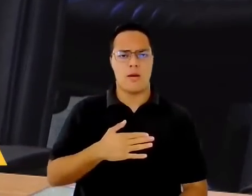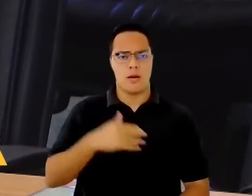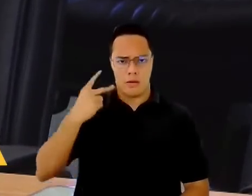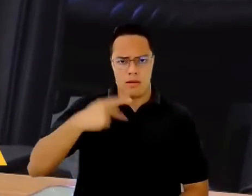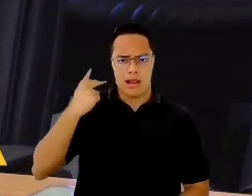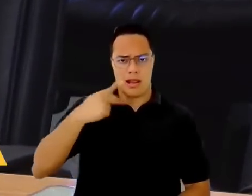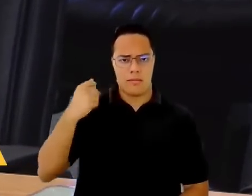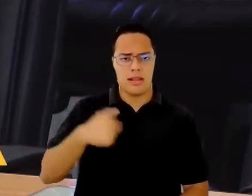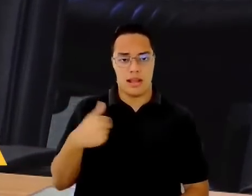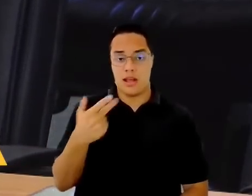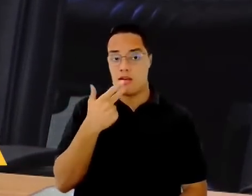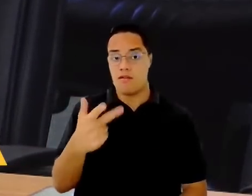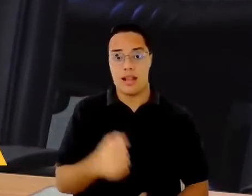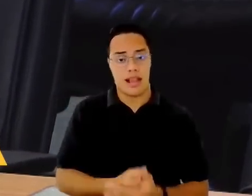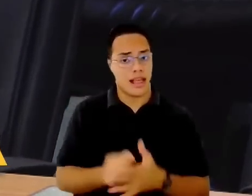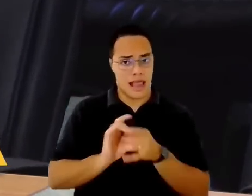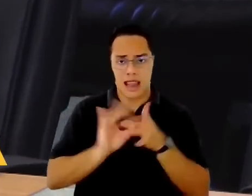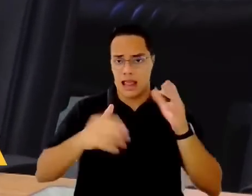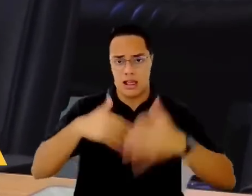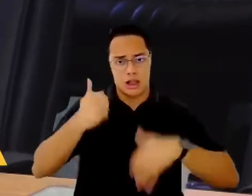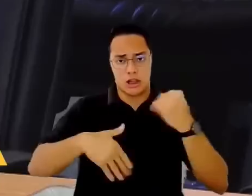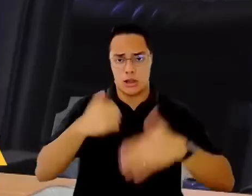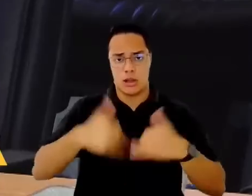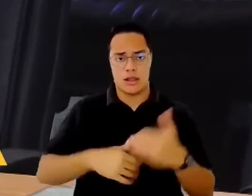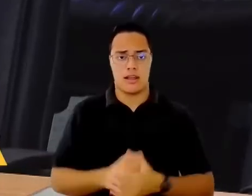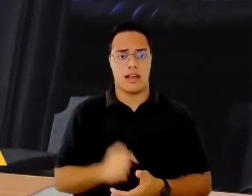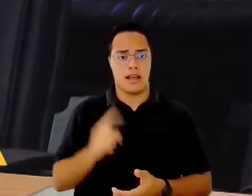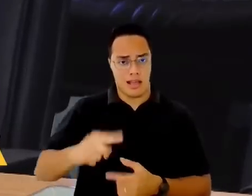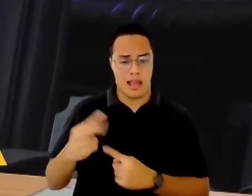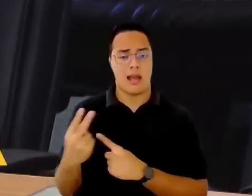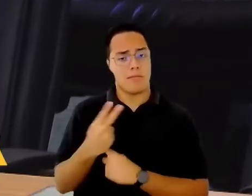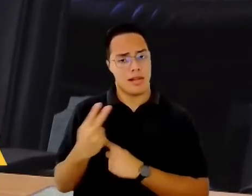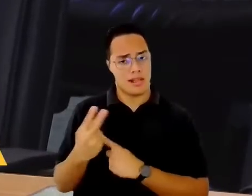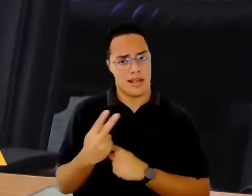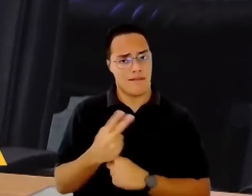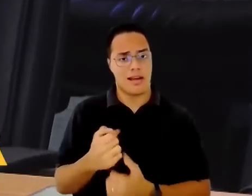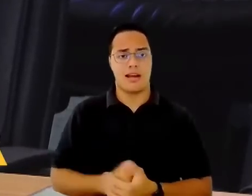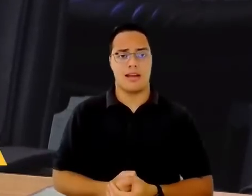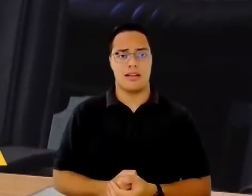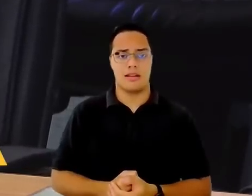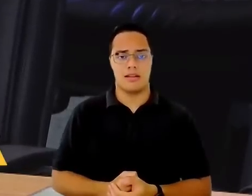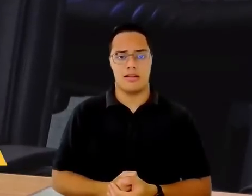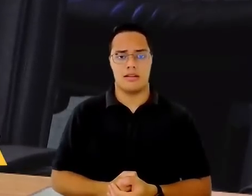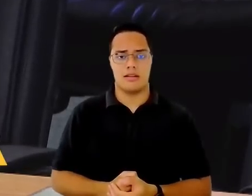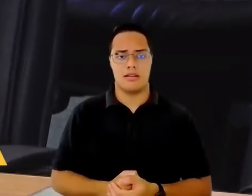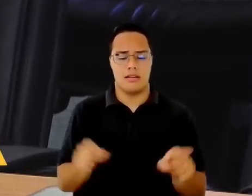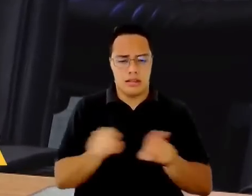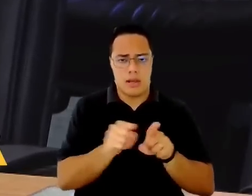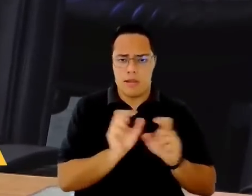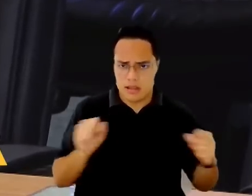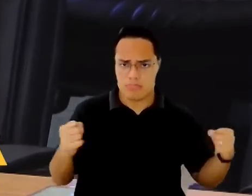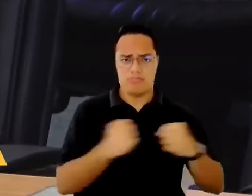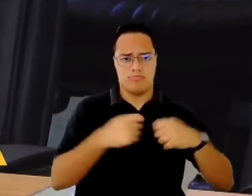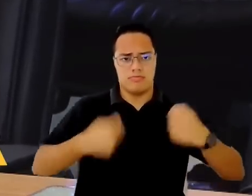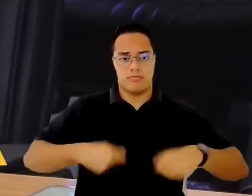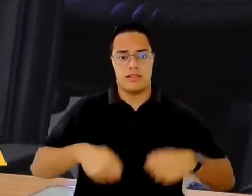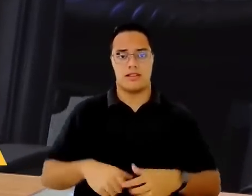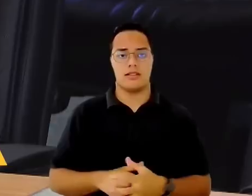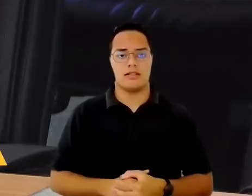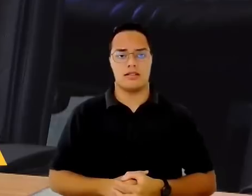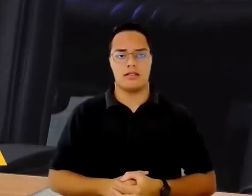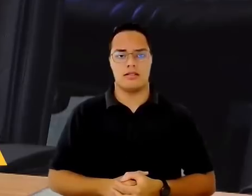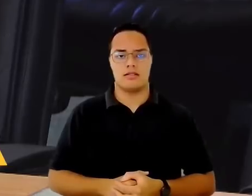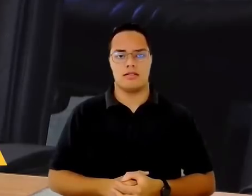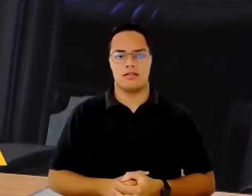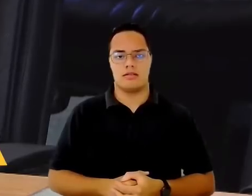disse que a liberdade de expressão ela tem que ser preservada a empresa que tá aqui ela tem que ser preservada e defendida Mas isso não é salvo